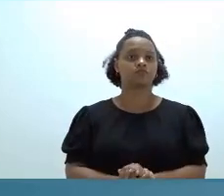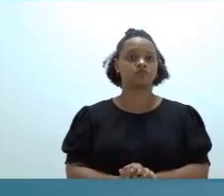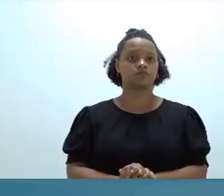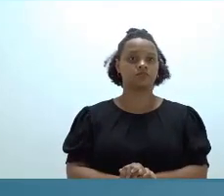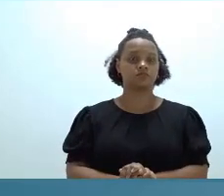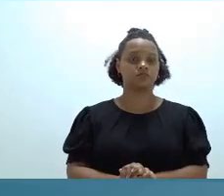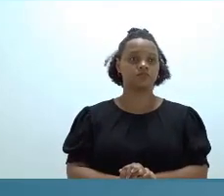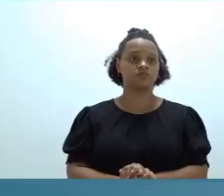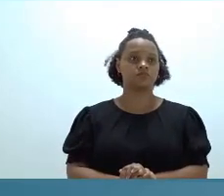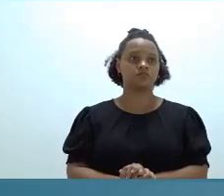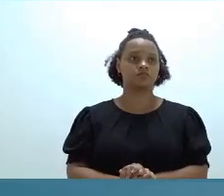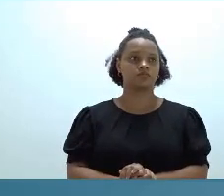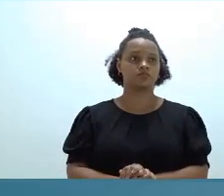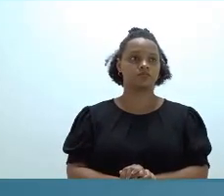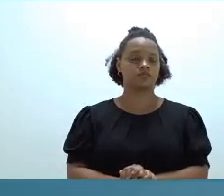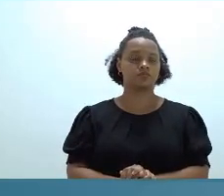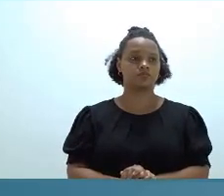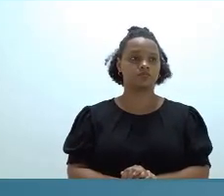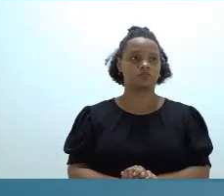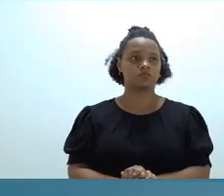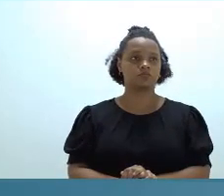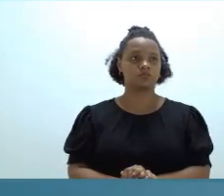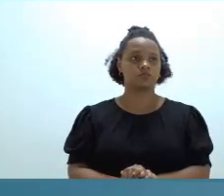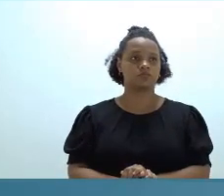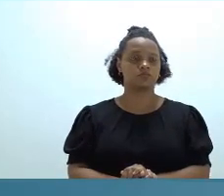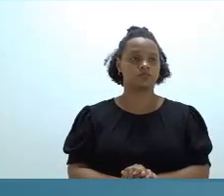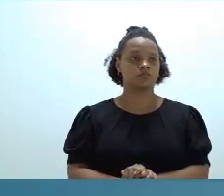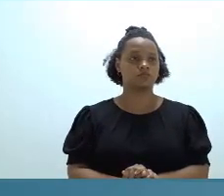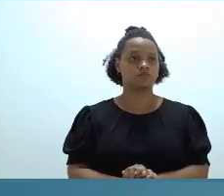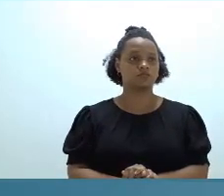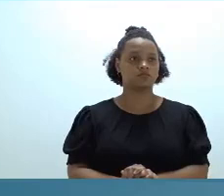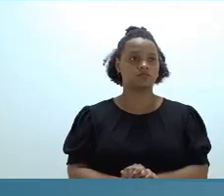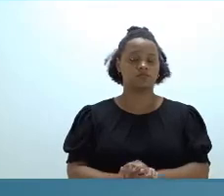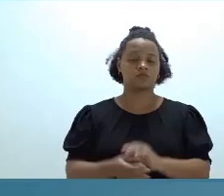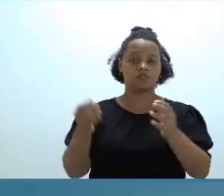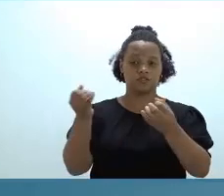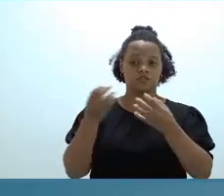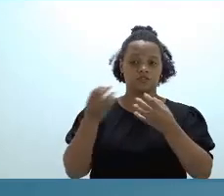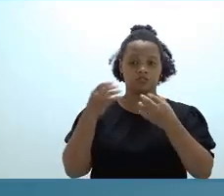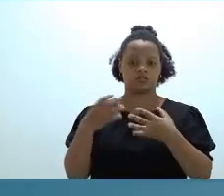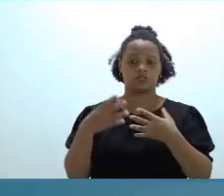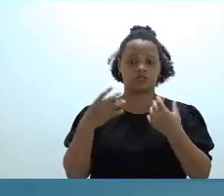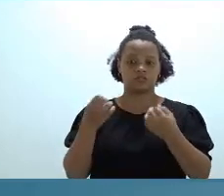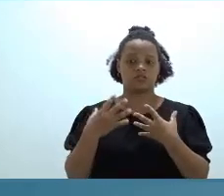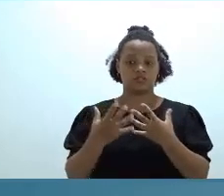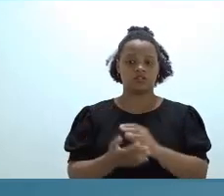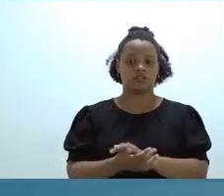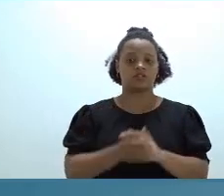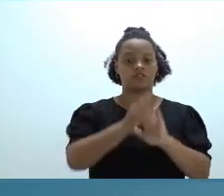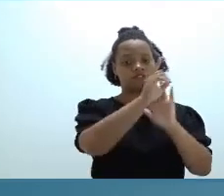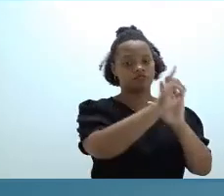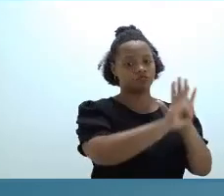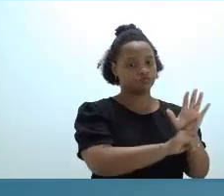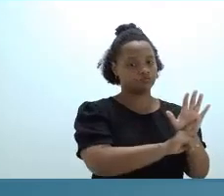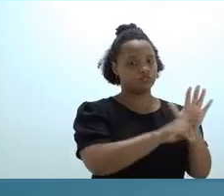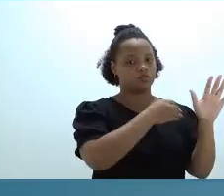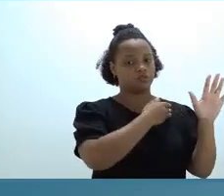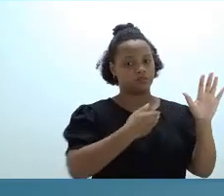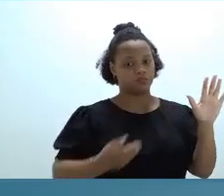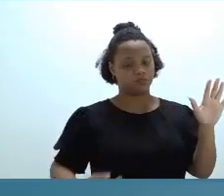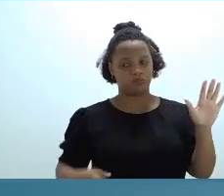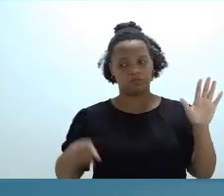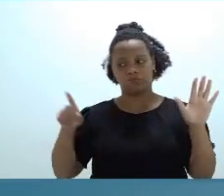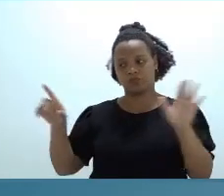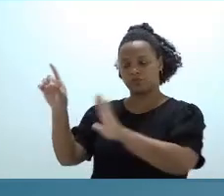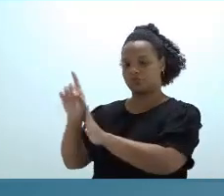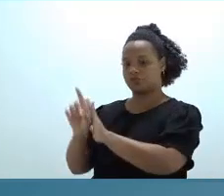nos ensinava o que diferenciava o direito público